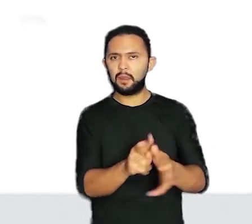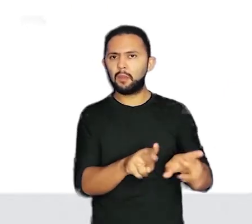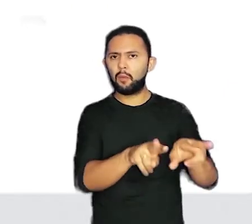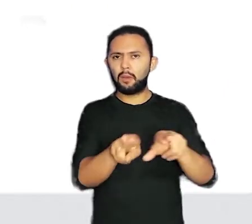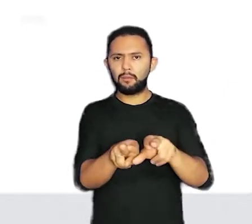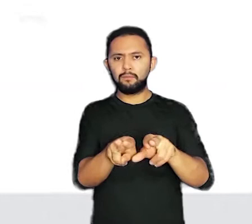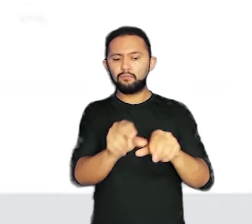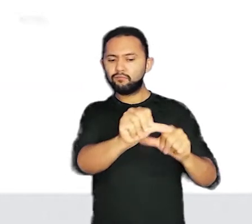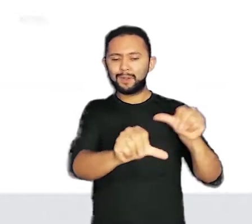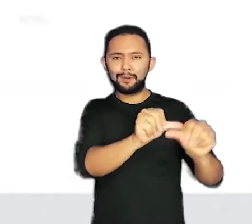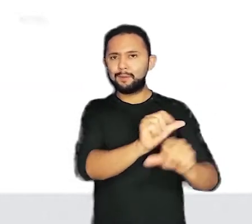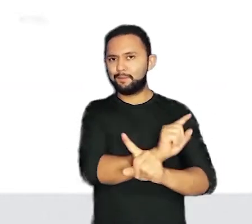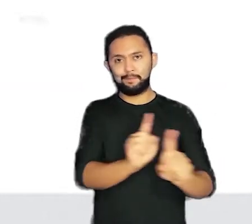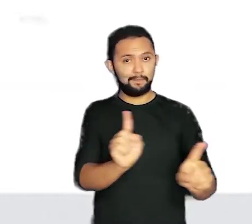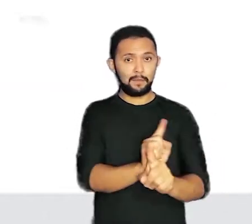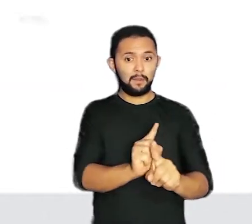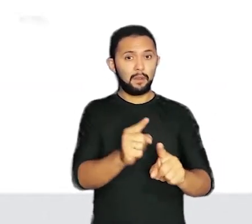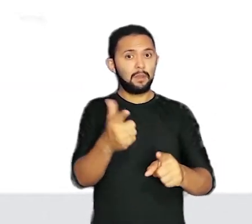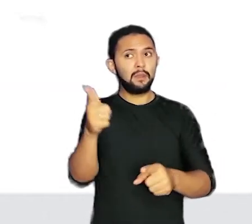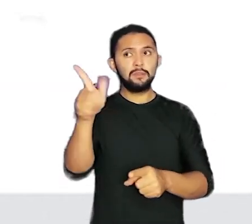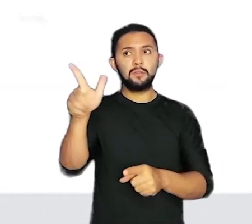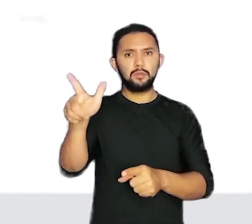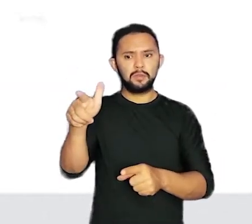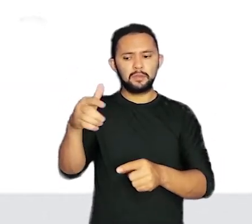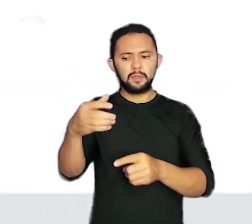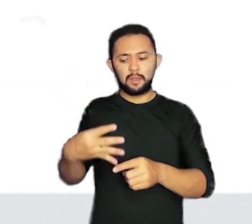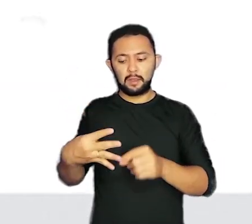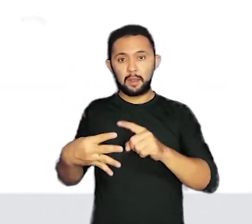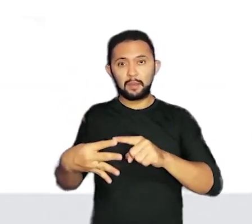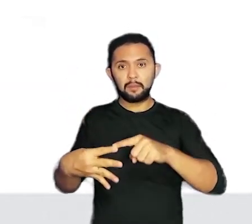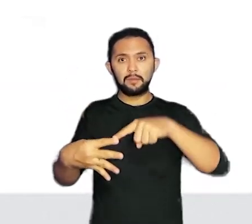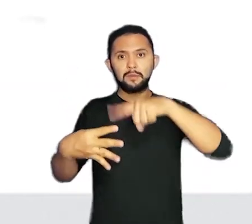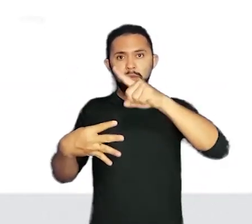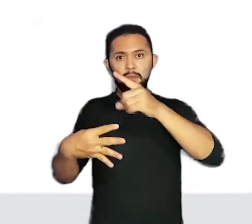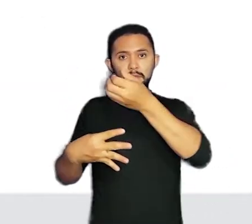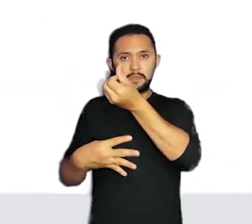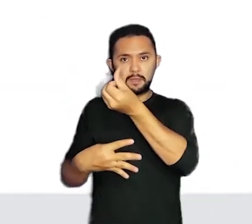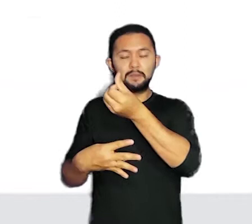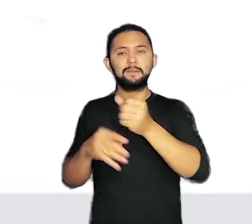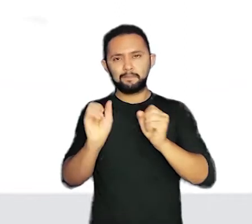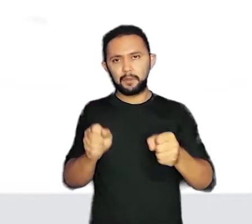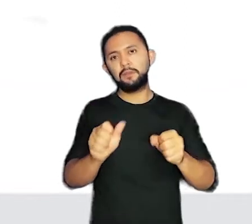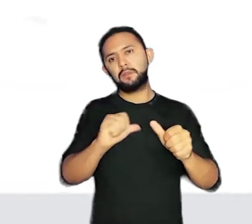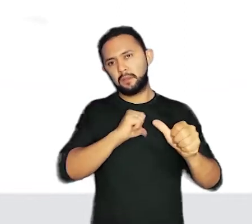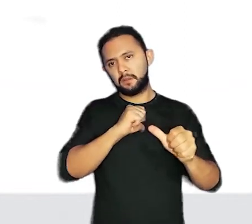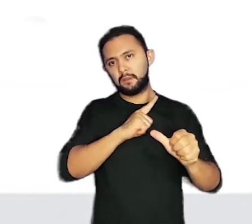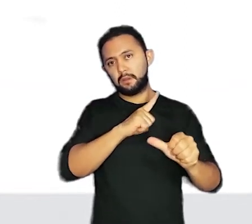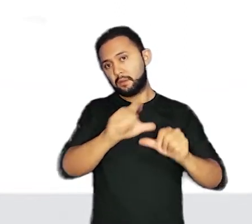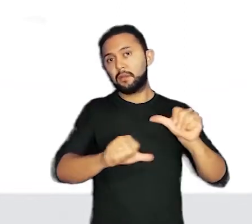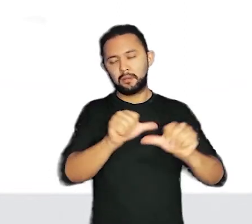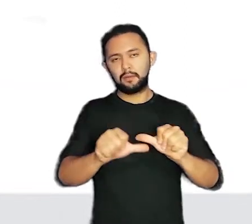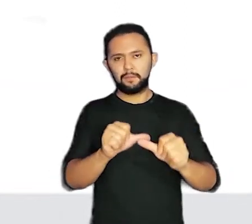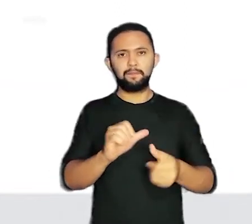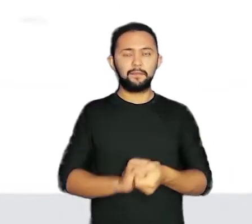elas não variam. Enquanto as outras, as demais, a gente chama ela de variáveis. E aí você viu isso